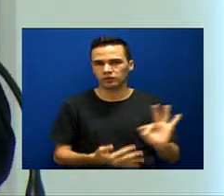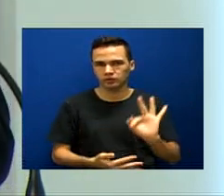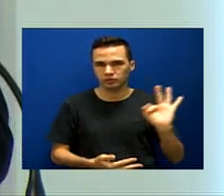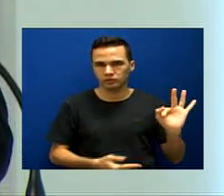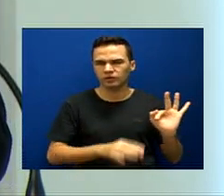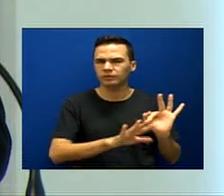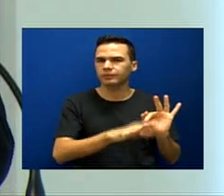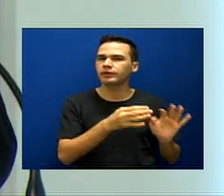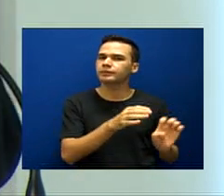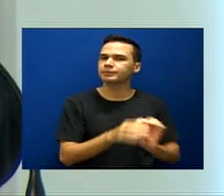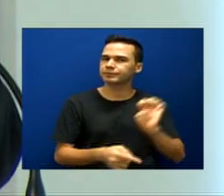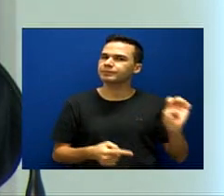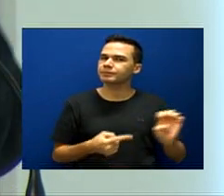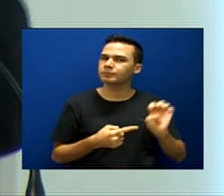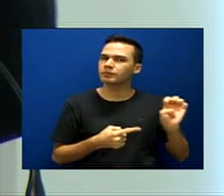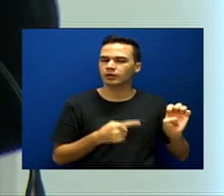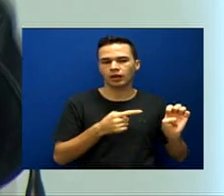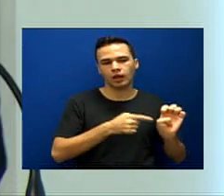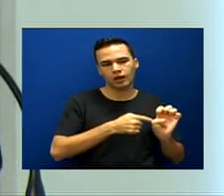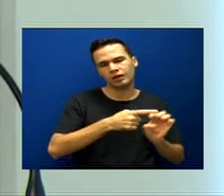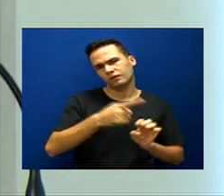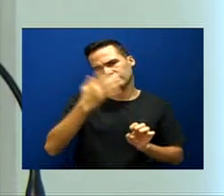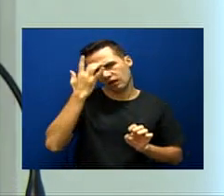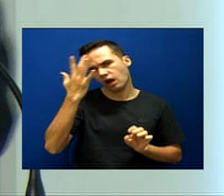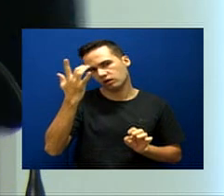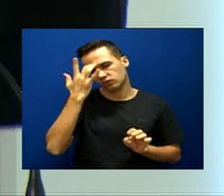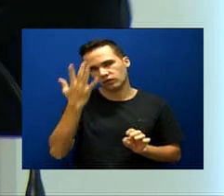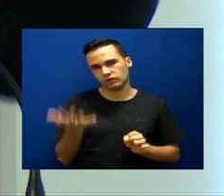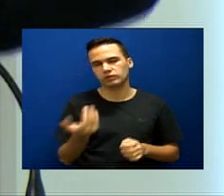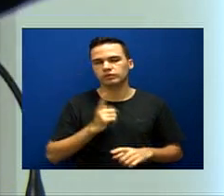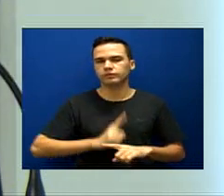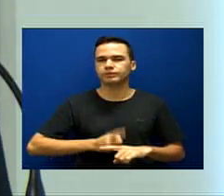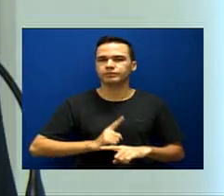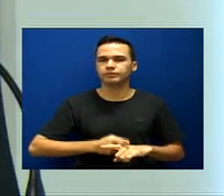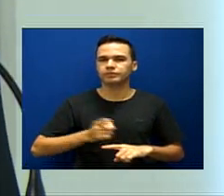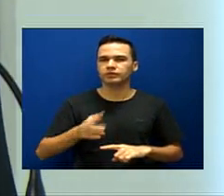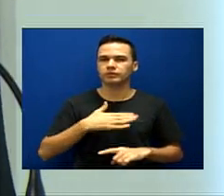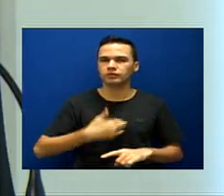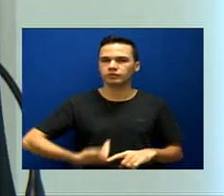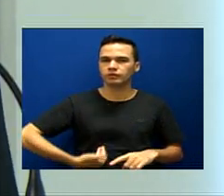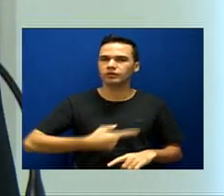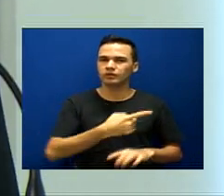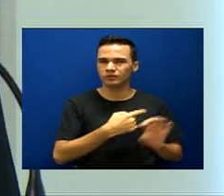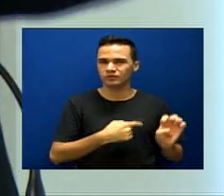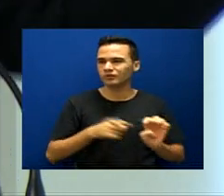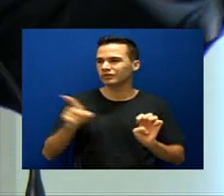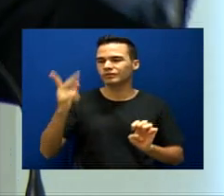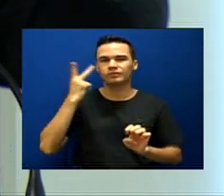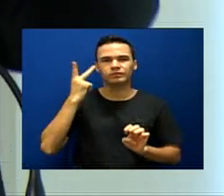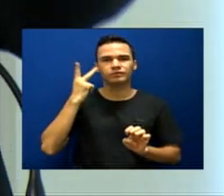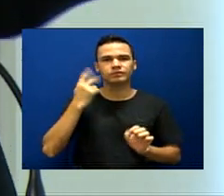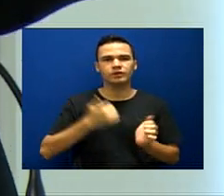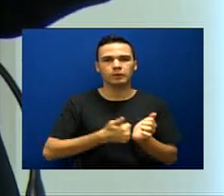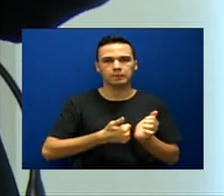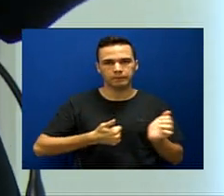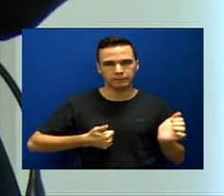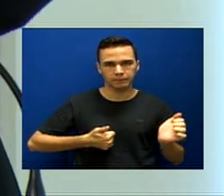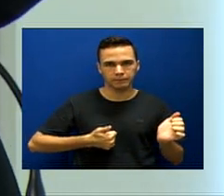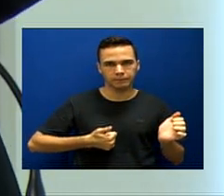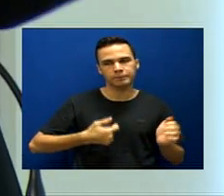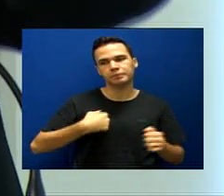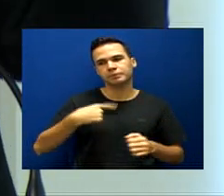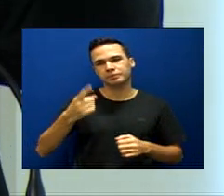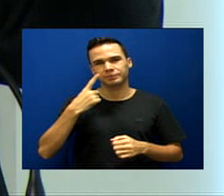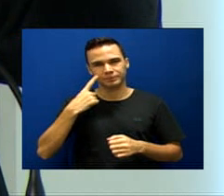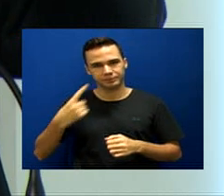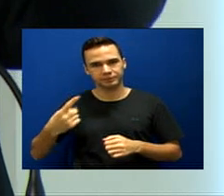que em nível estadual as coisas se acertam com mais facilidade. Por quê? Porque o governo do estado está aqui em São Paulo. Então, o poder de articulação dos